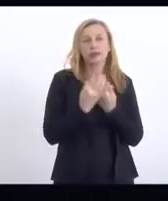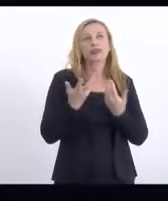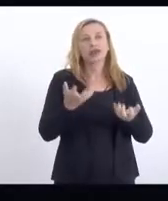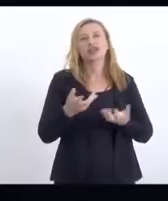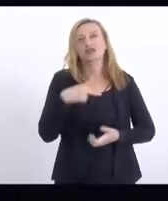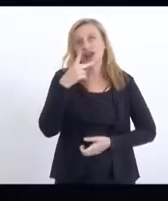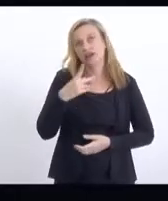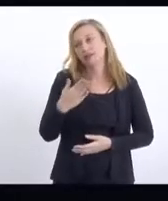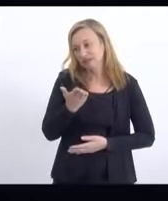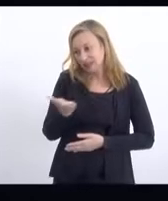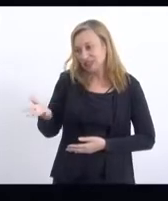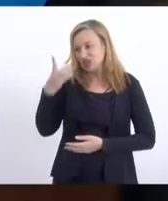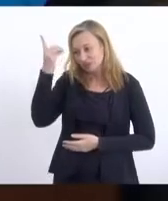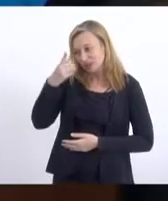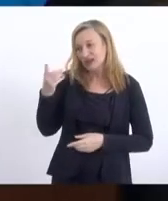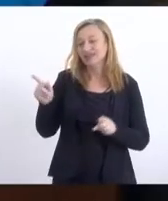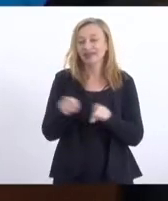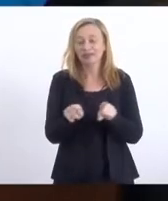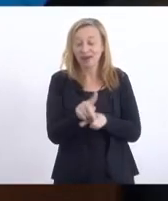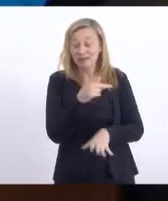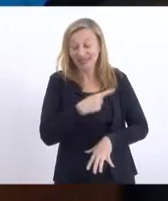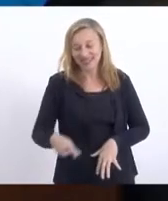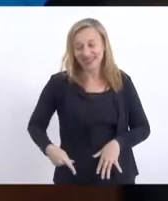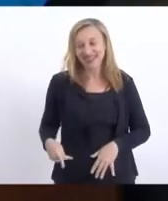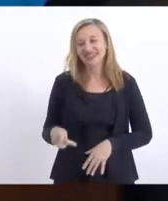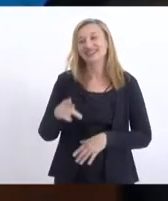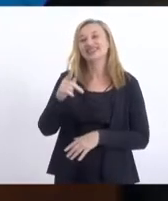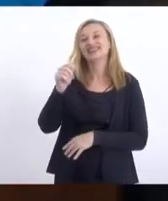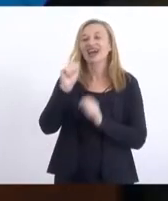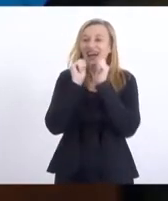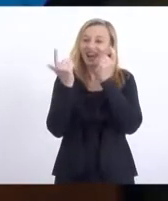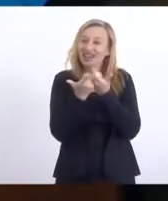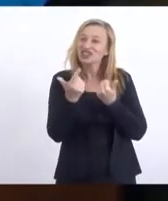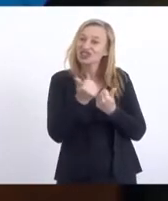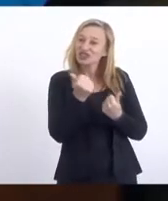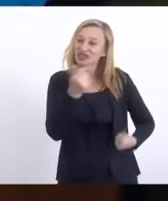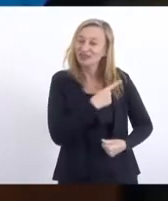deputados, e principalmente presidente da Alerj e vice-presidente.